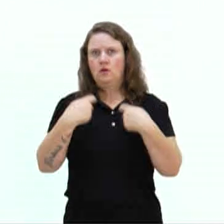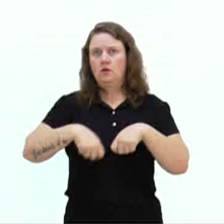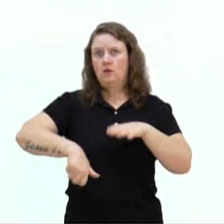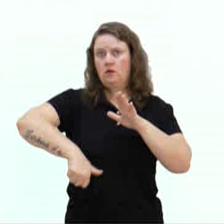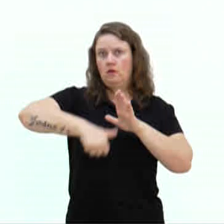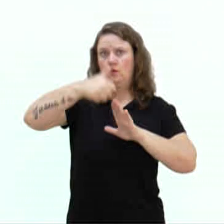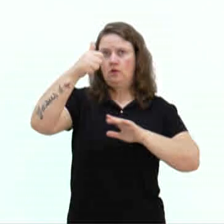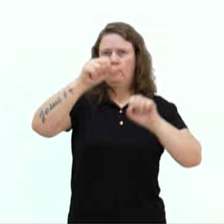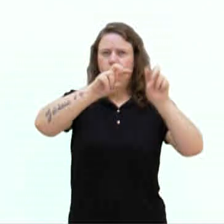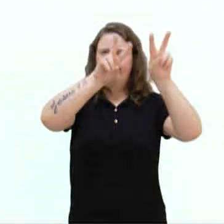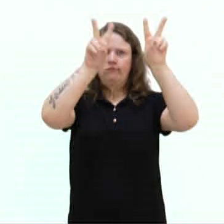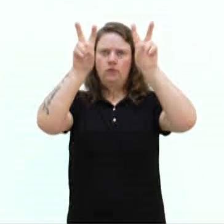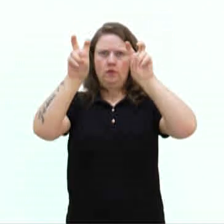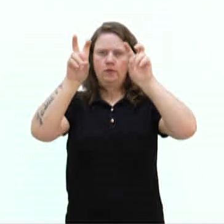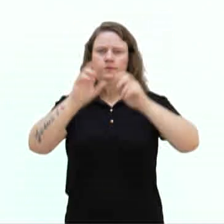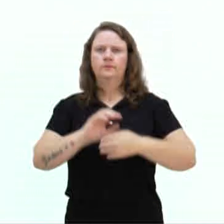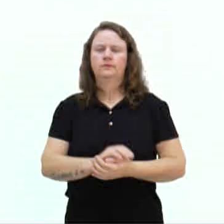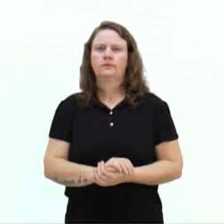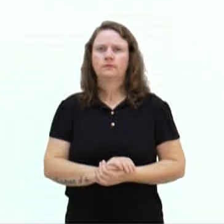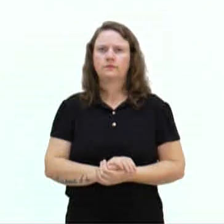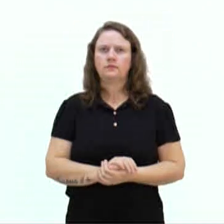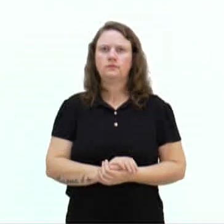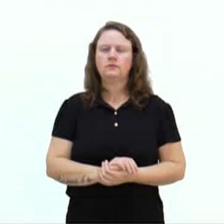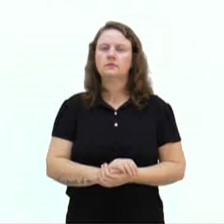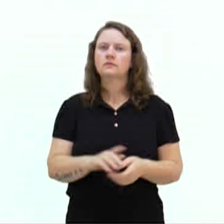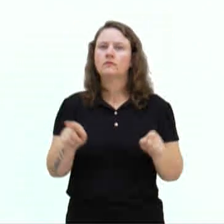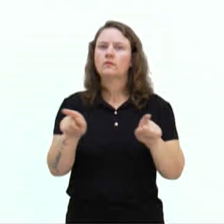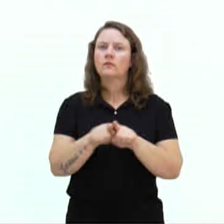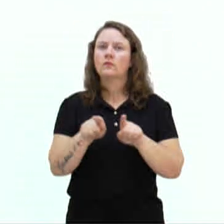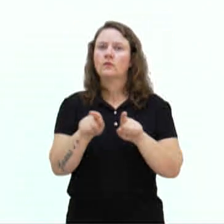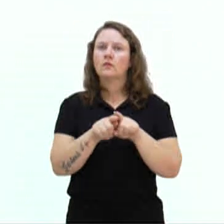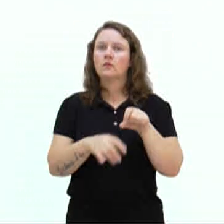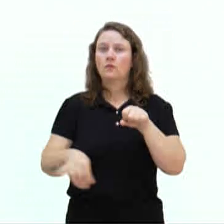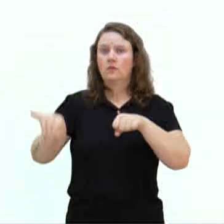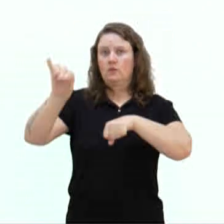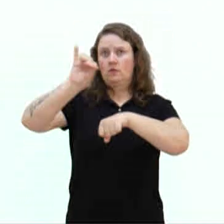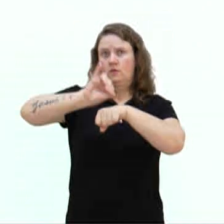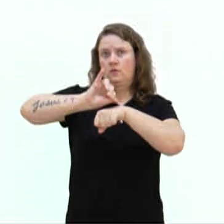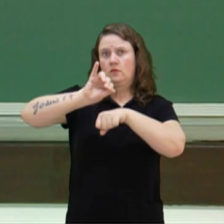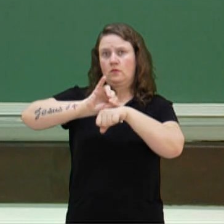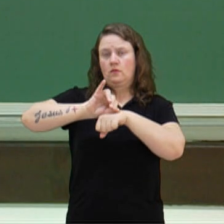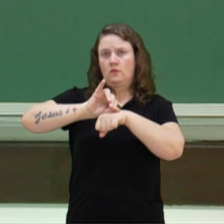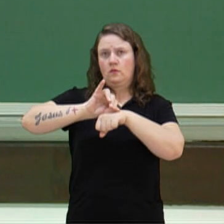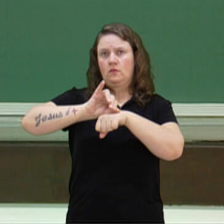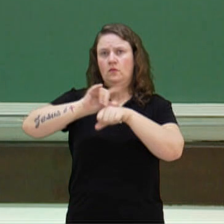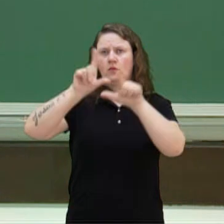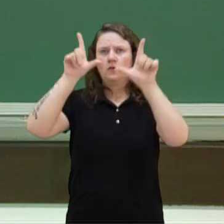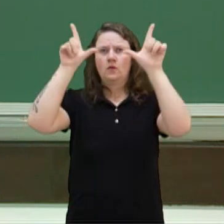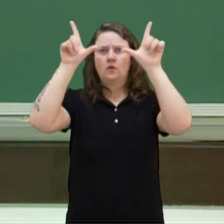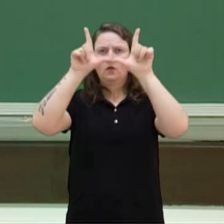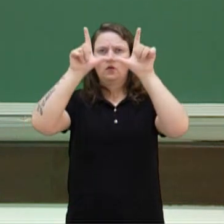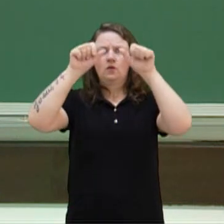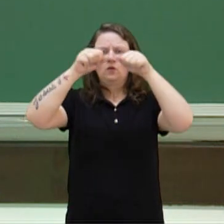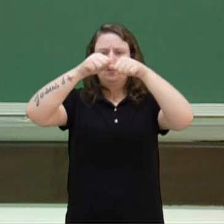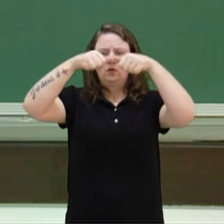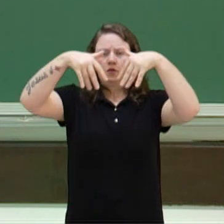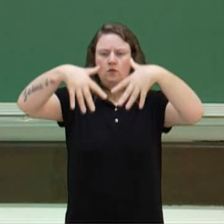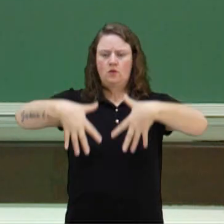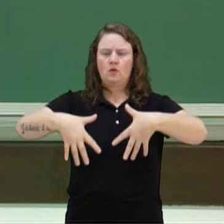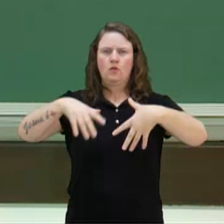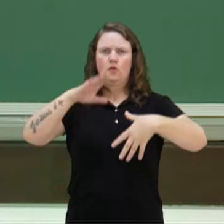primeiro lugar. Tudo bem? E a questão central? No meu mapa, qual que vai ser o